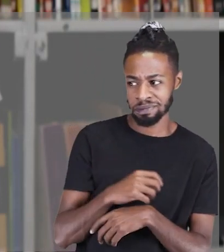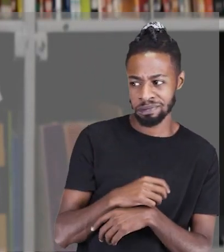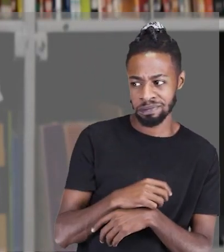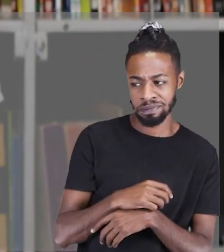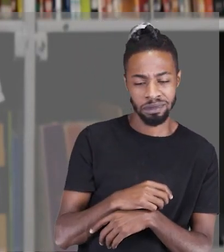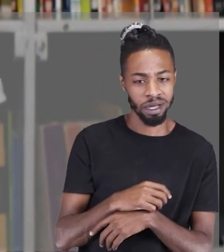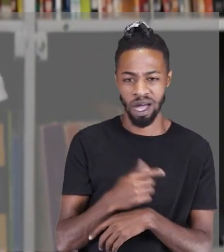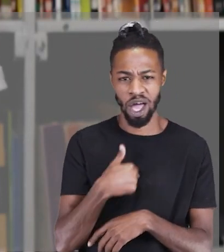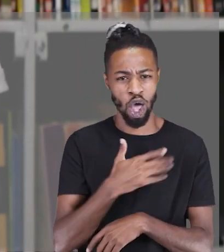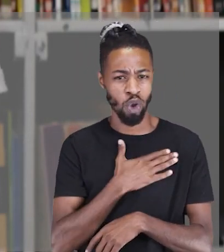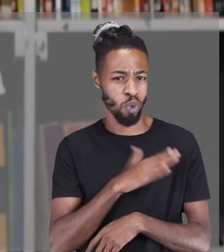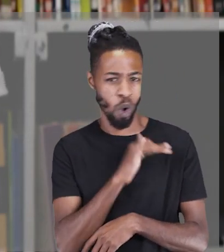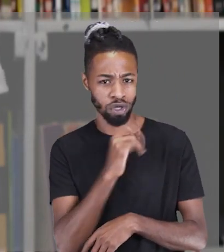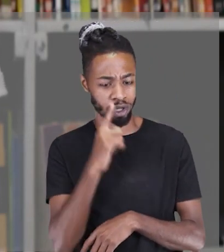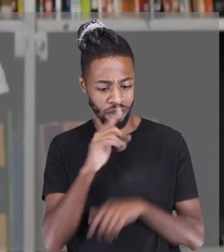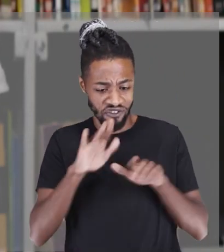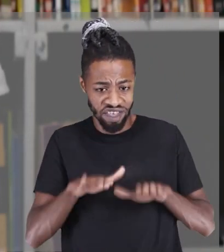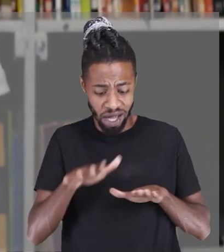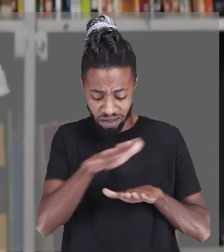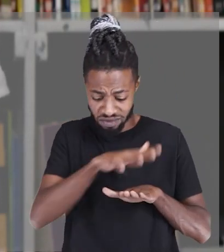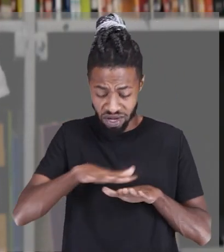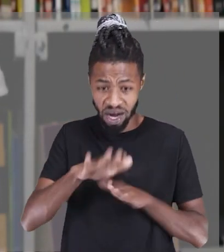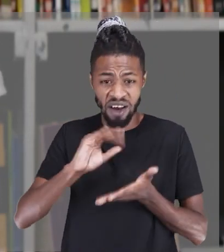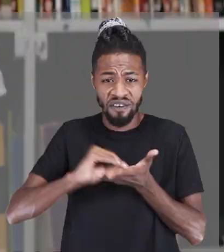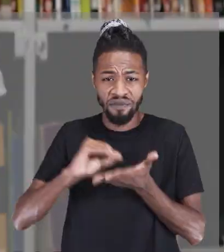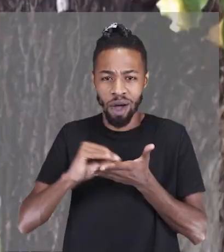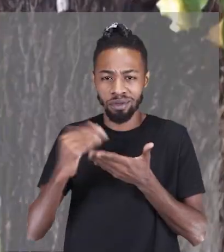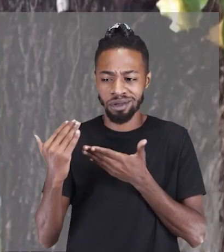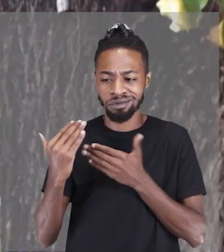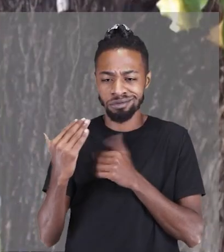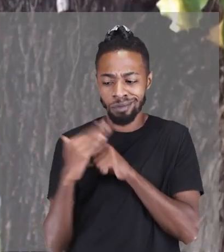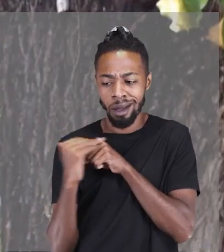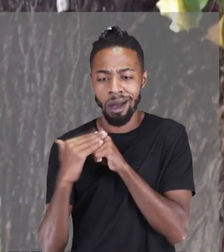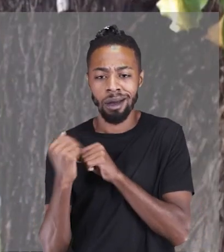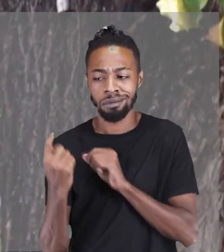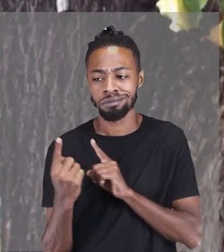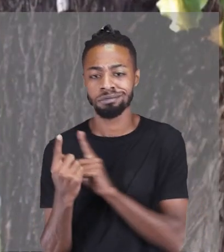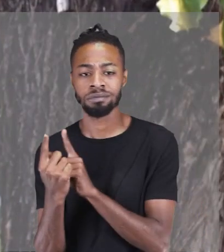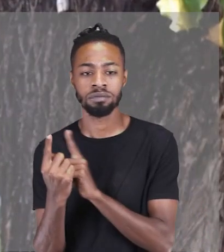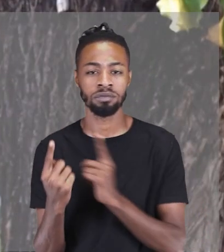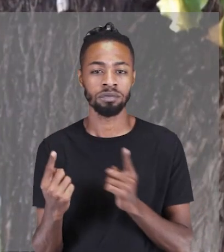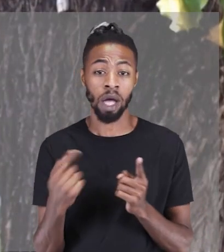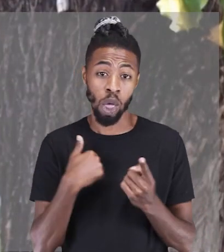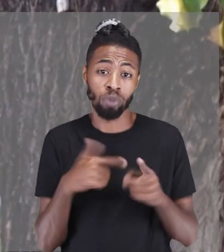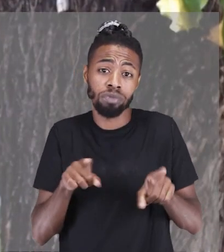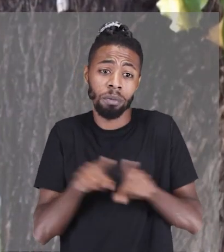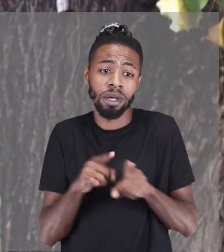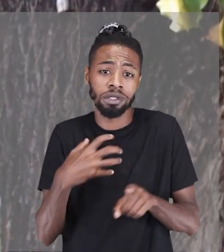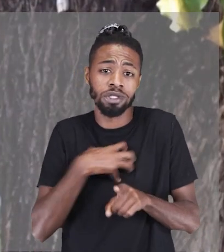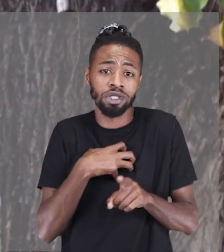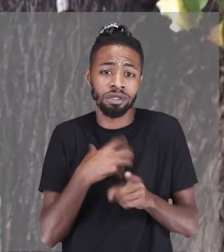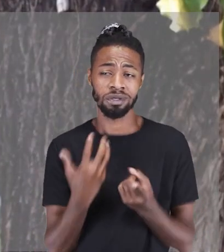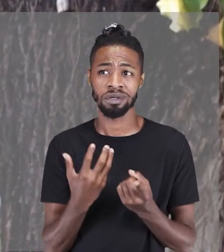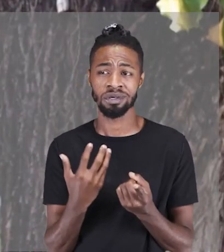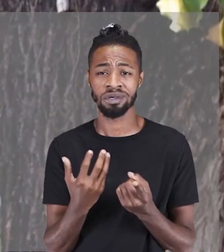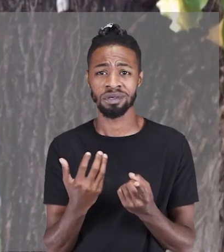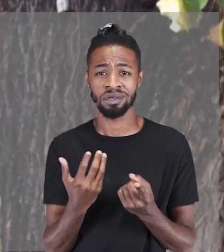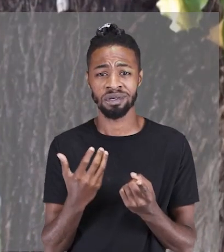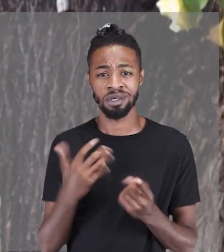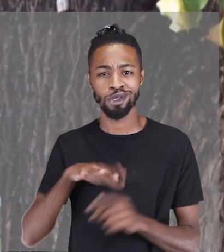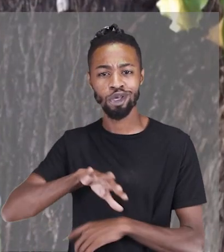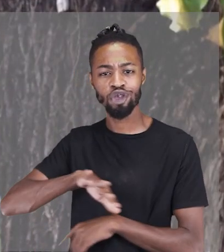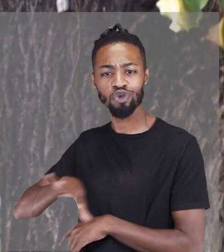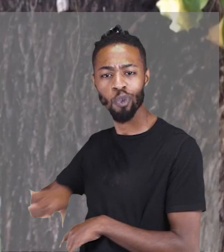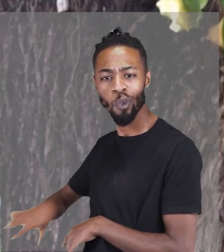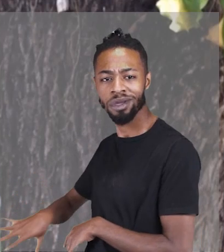num ambiente que é mal acolhido pelos colegas. Eu não sei, eu me senti um pouco excluída e...